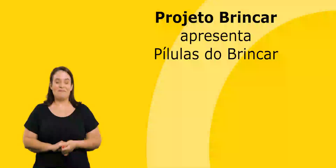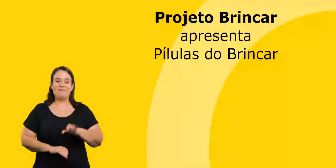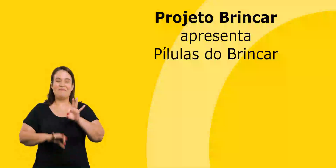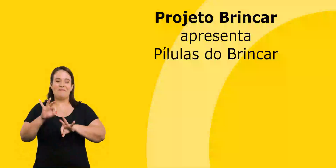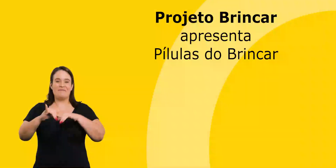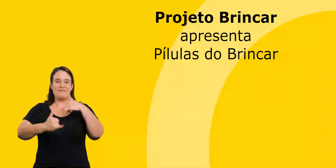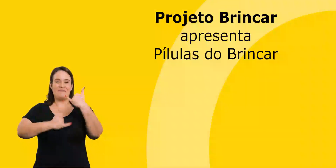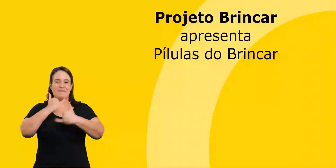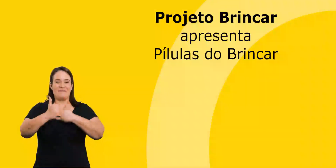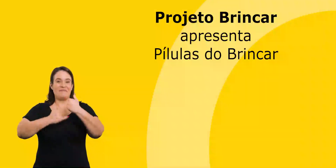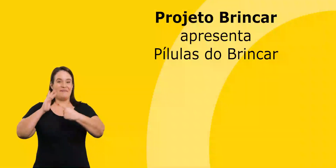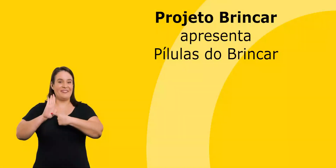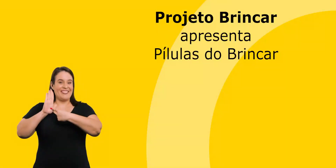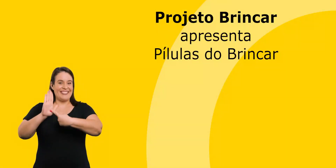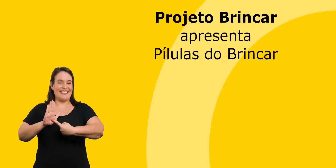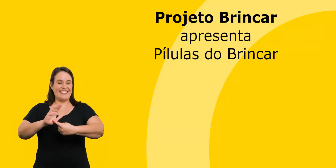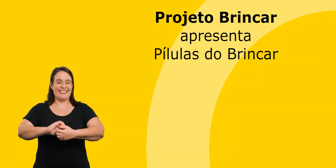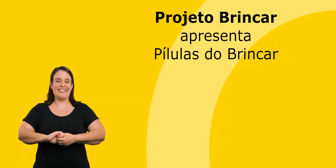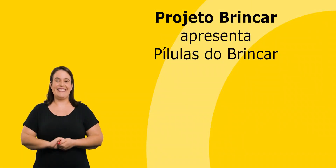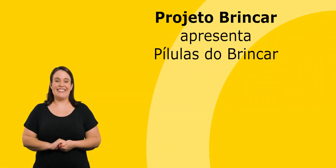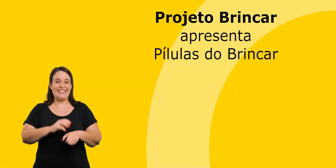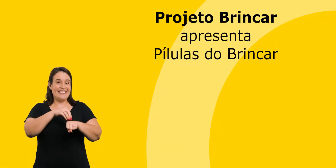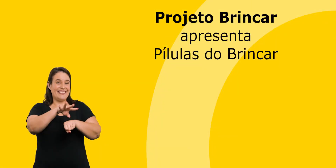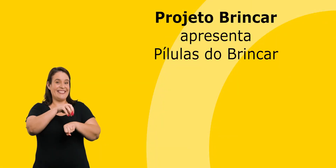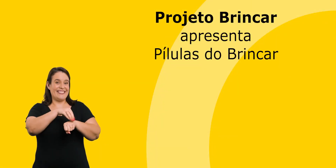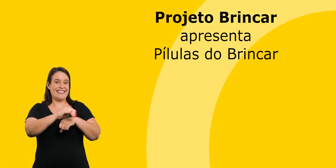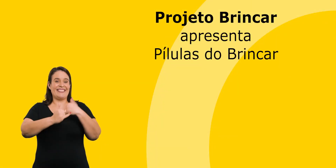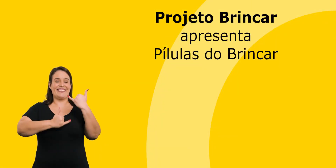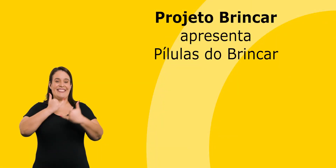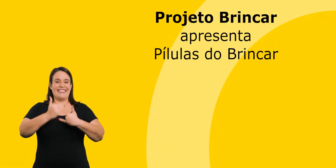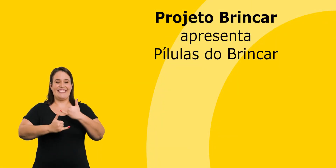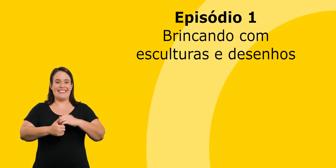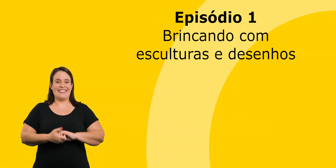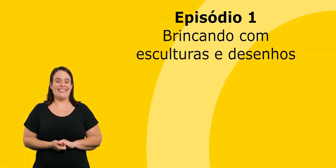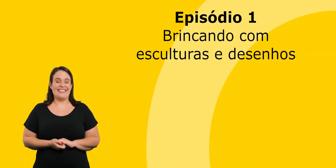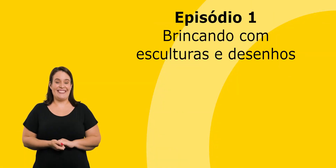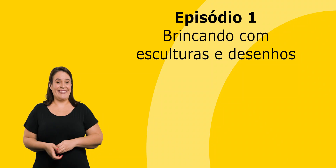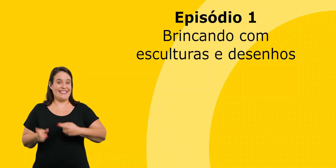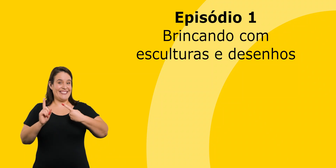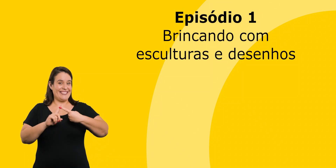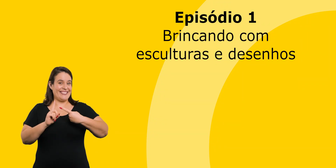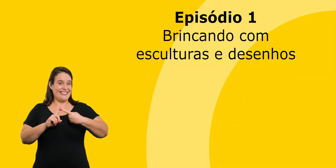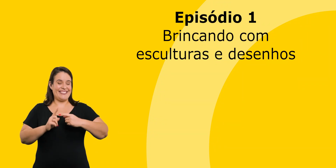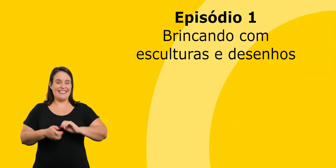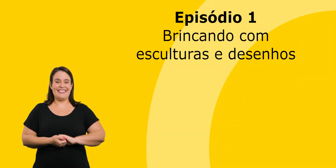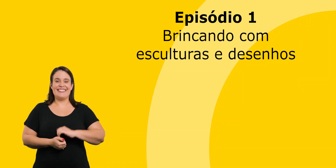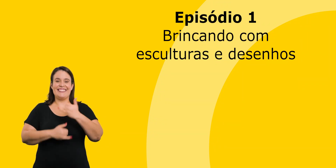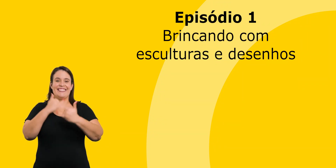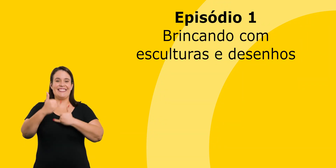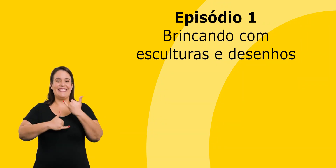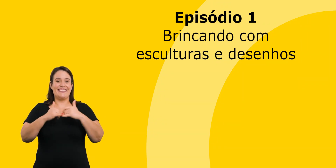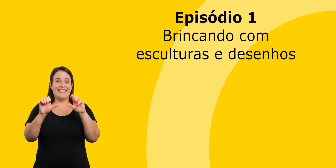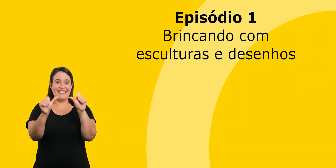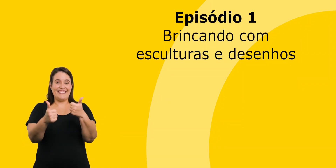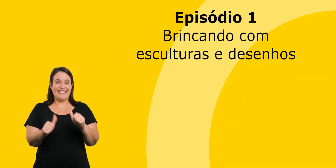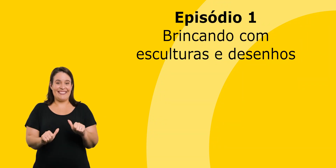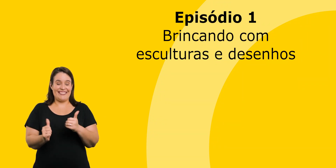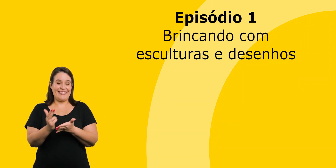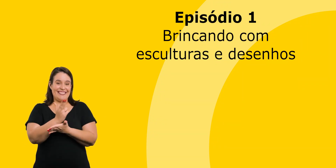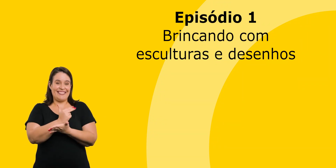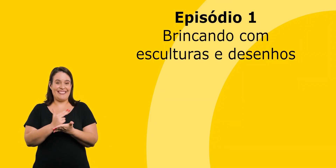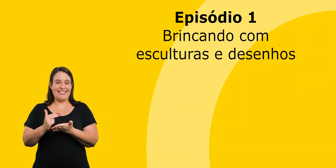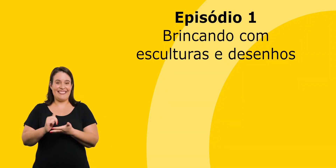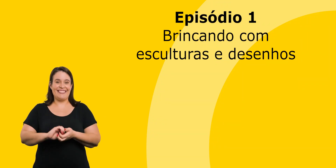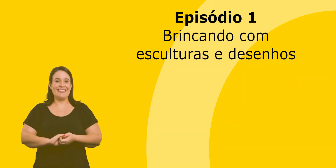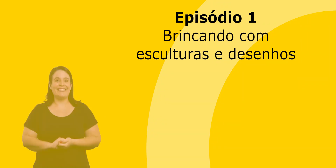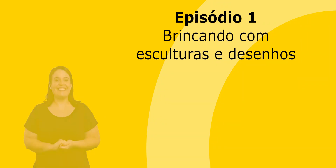Projeto Brincar apresenta Pílulas do Brincar Episódio 1 Brincando com Esculturas e